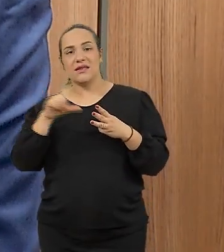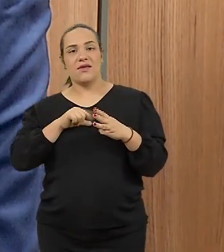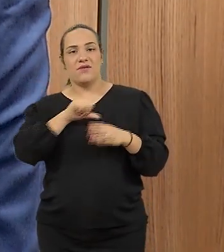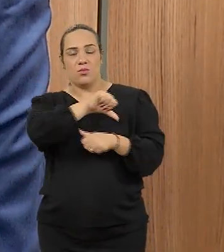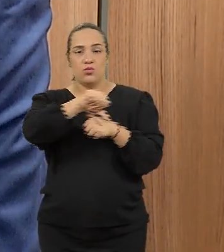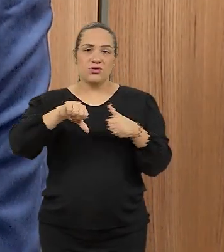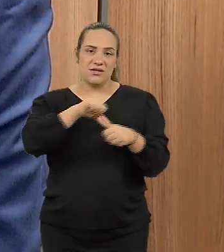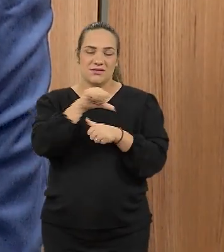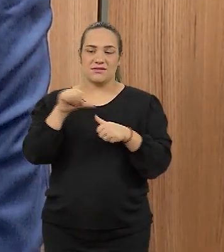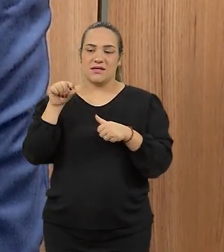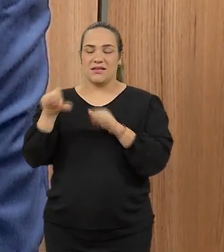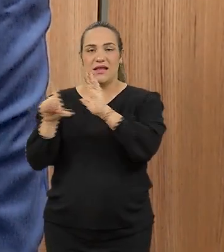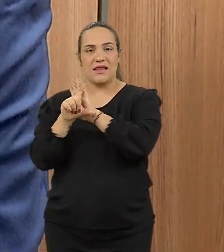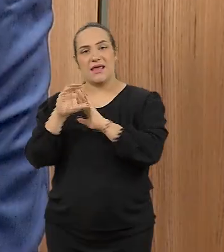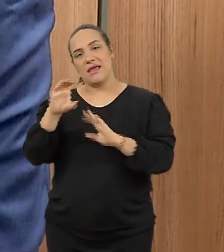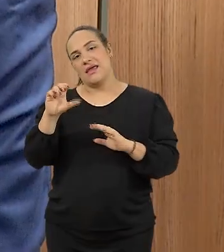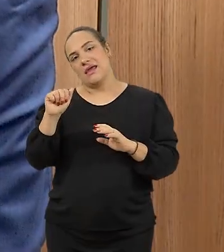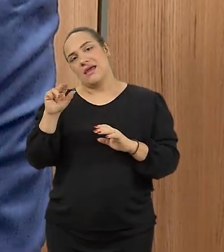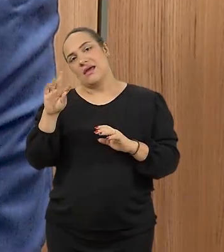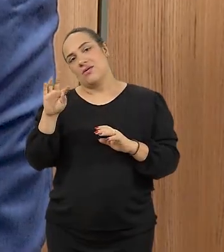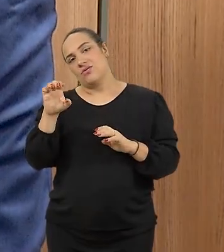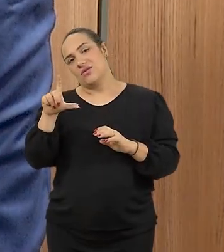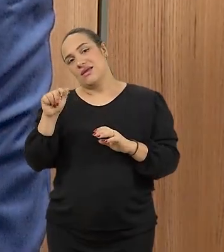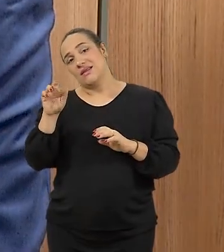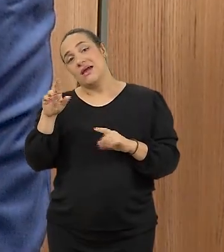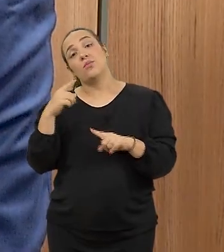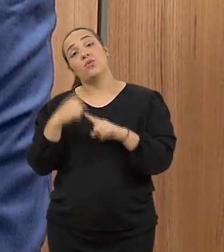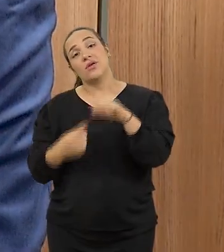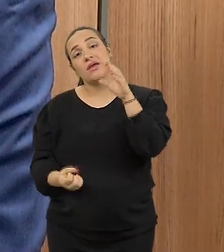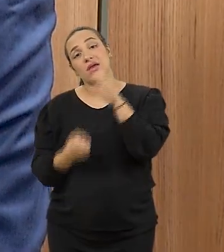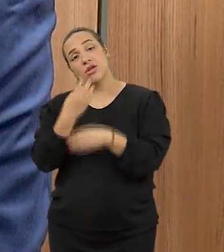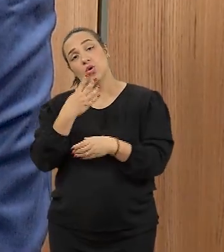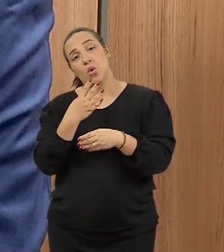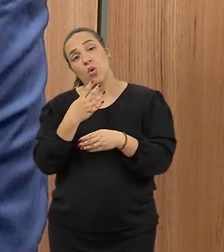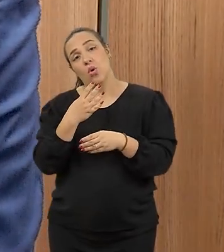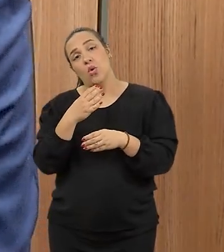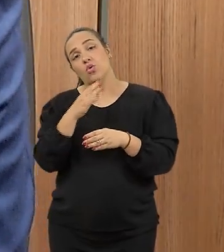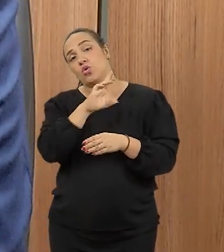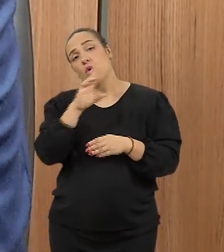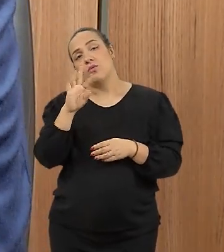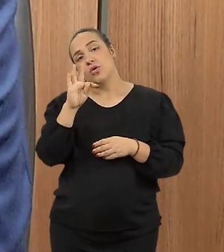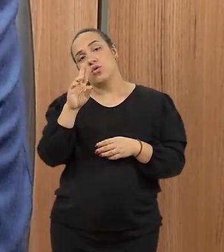acabou o processo cautelar, porque nós criamos a figura da tutela